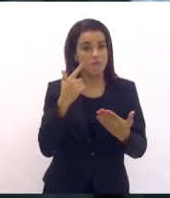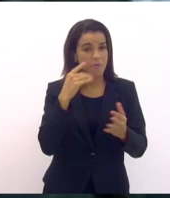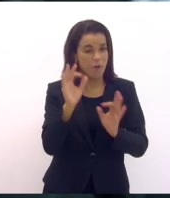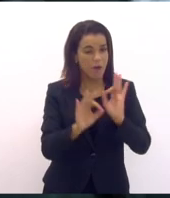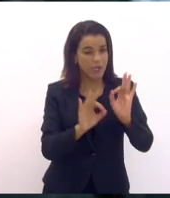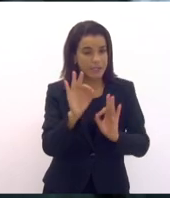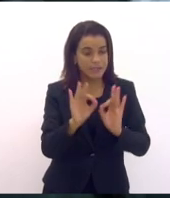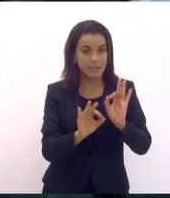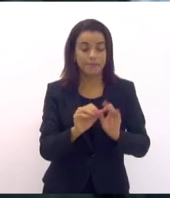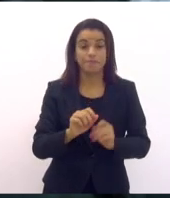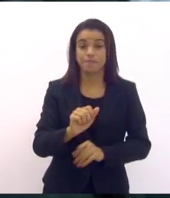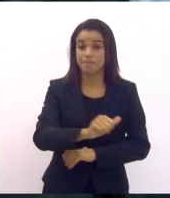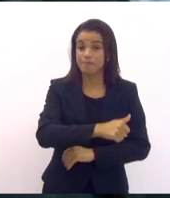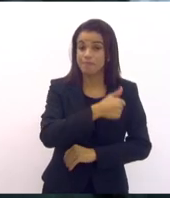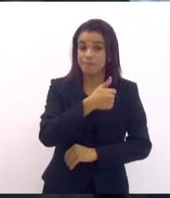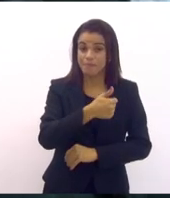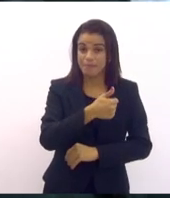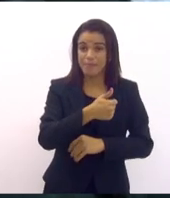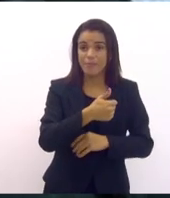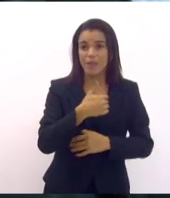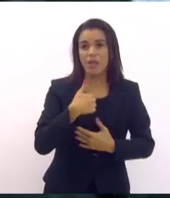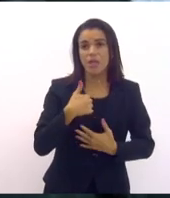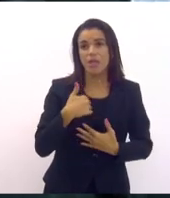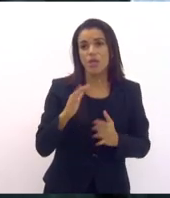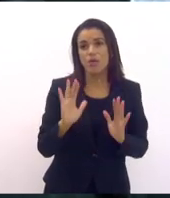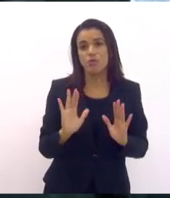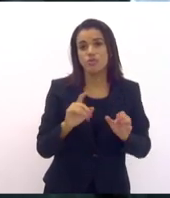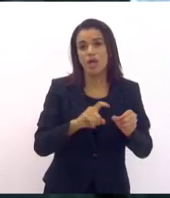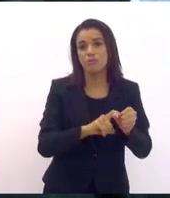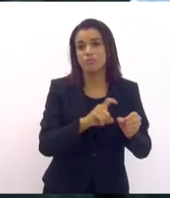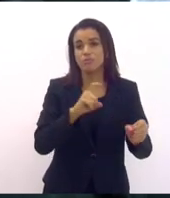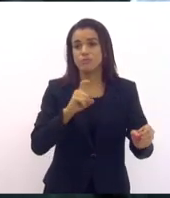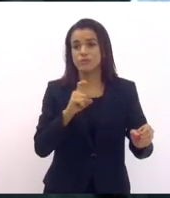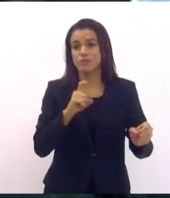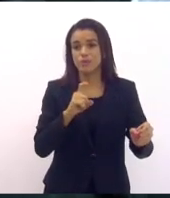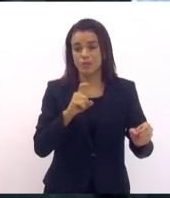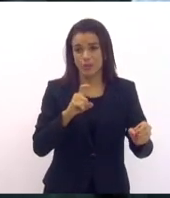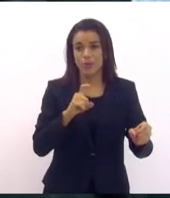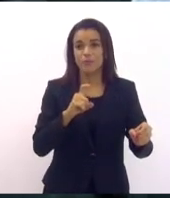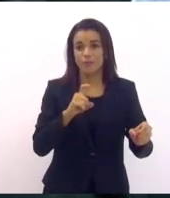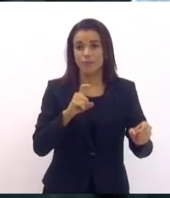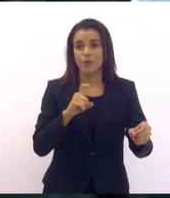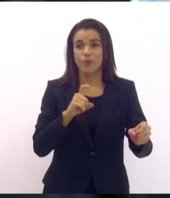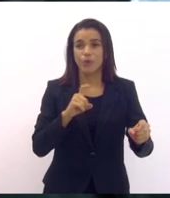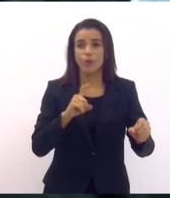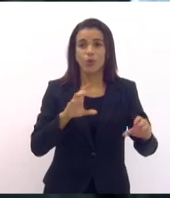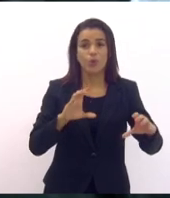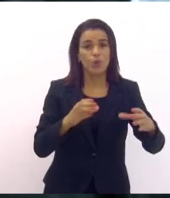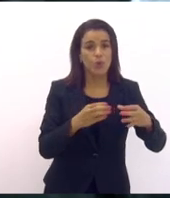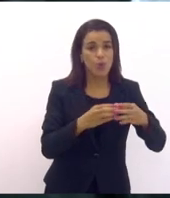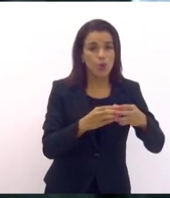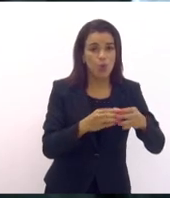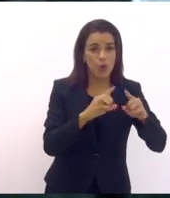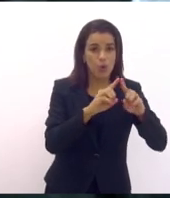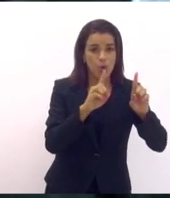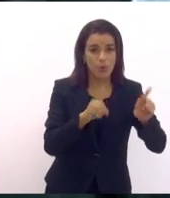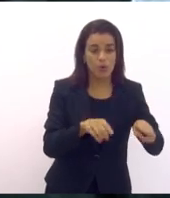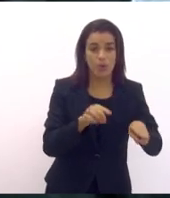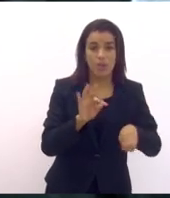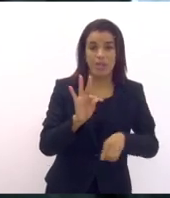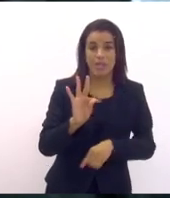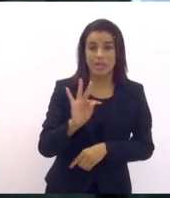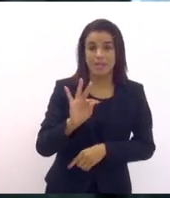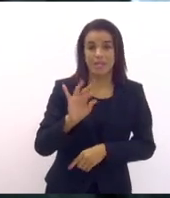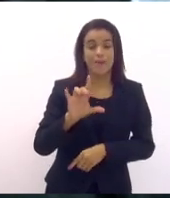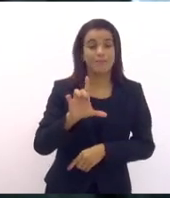eh embora eu já não seja mais integrante dos do corpo do corpo funcional da Light eu continuo